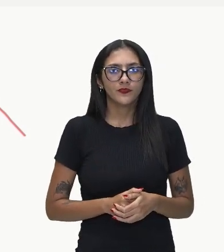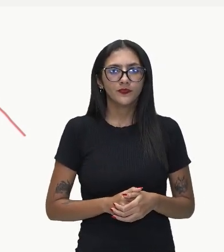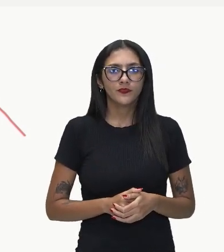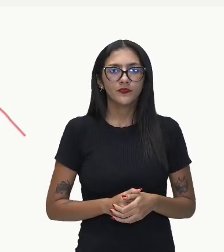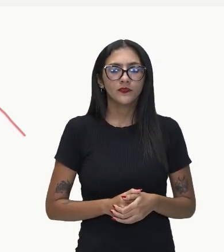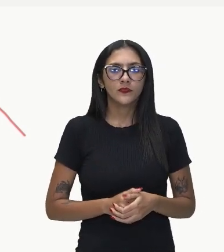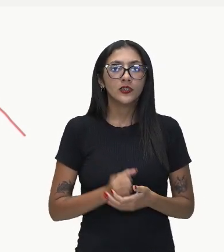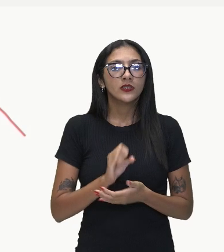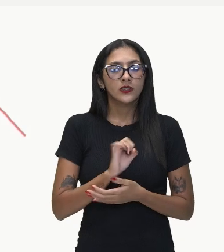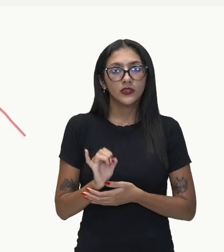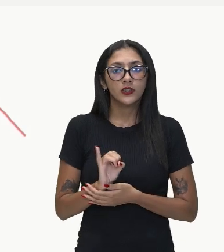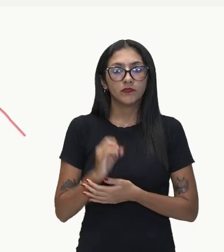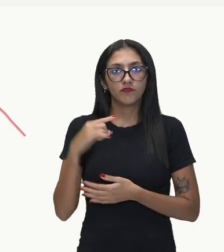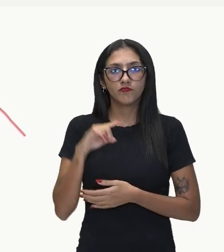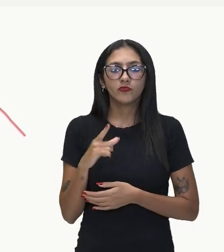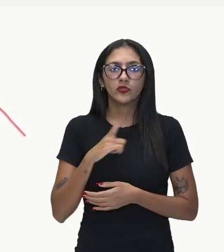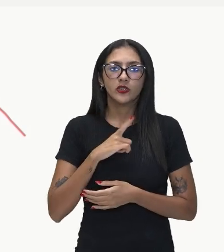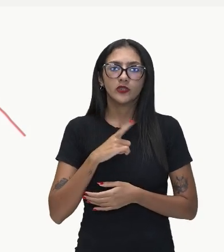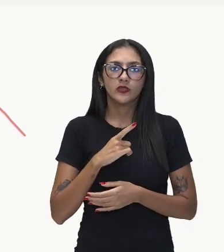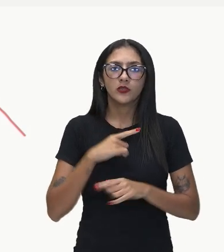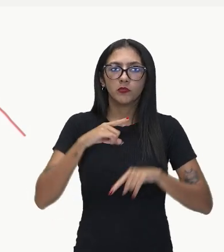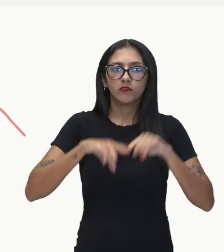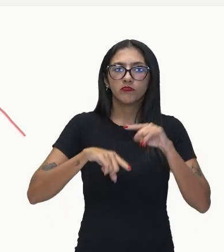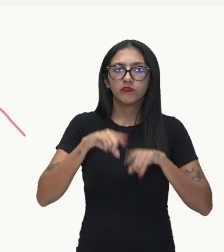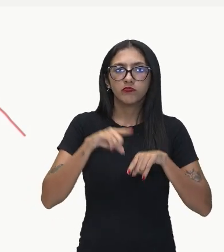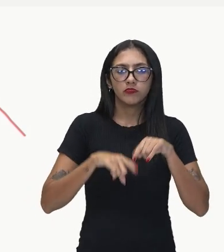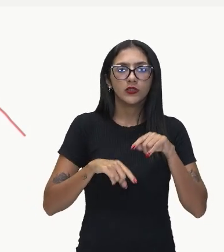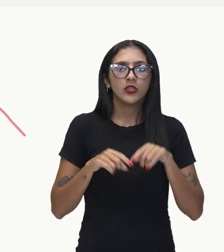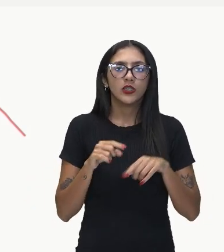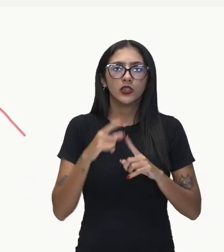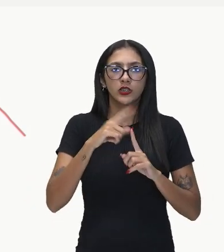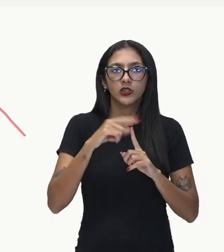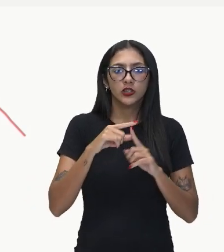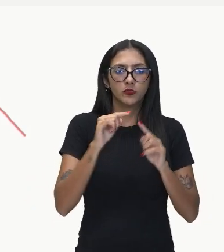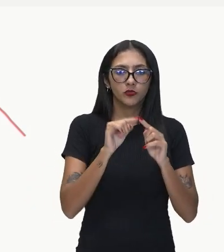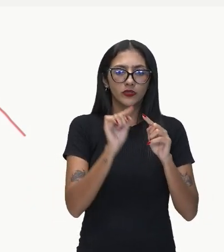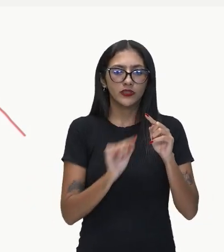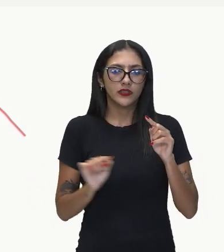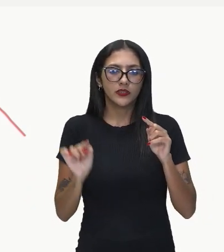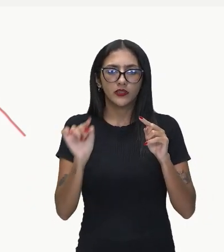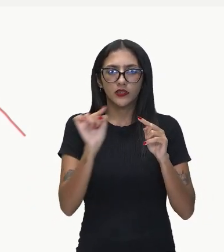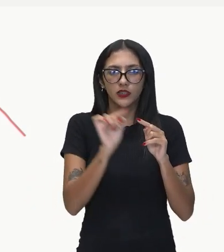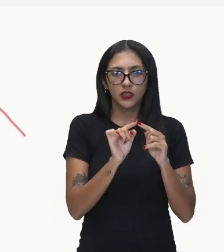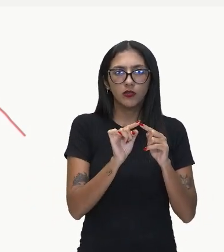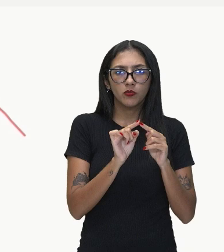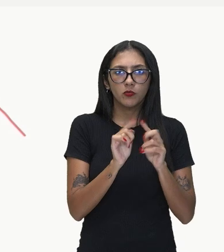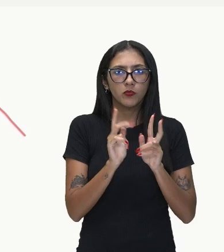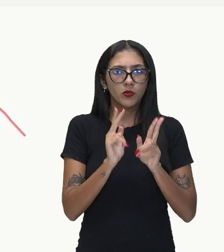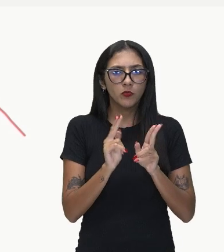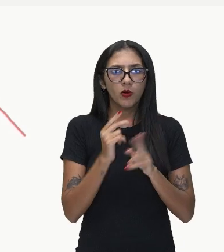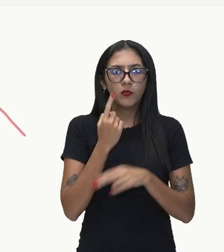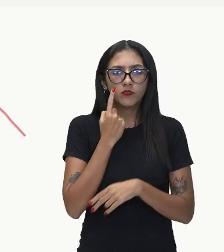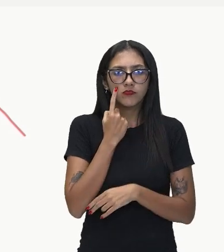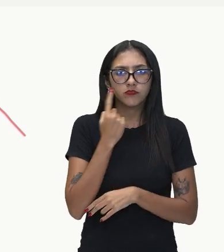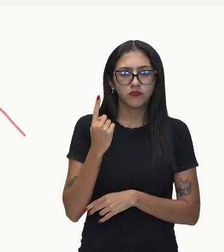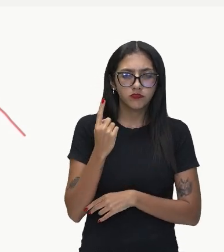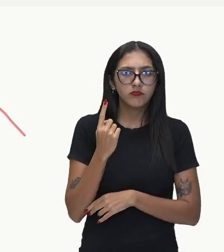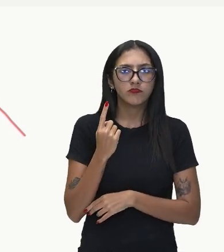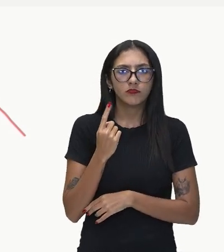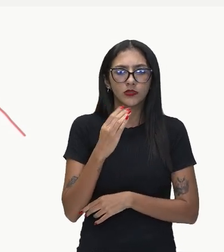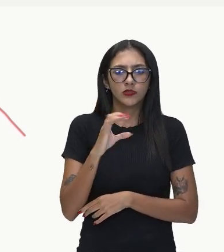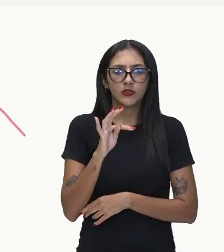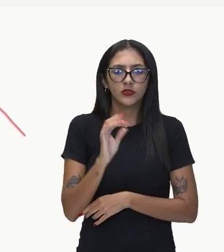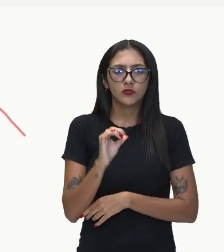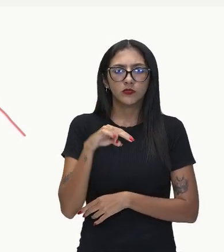tem um composto cíclico, né? No caso daqui dessa cetona, você tem que